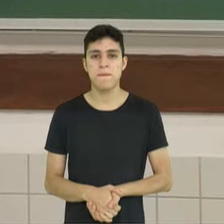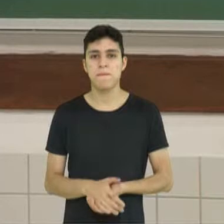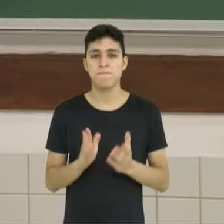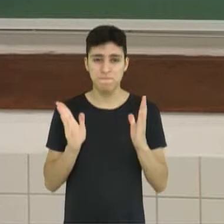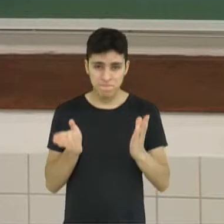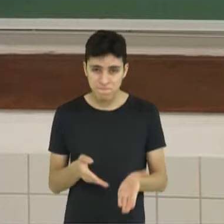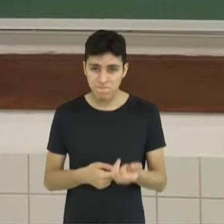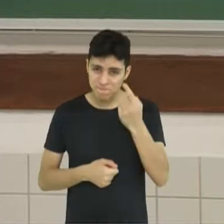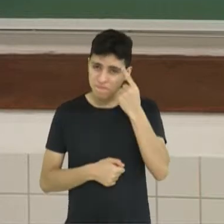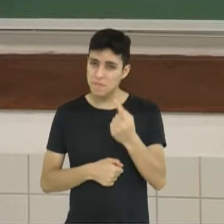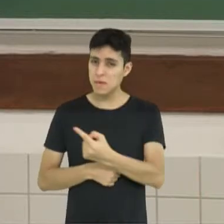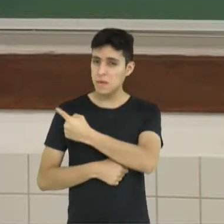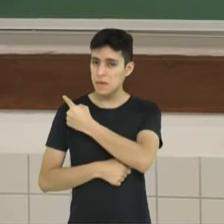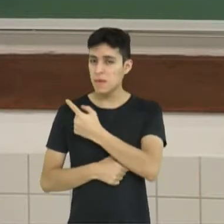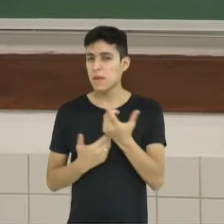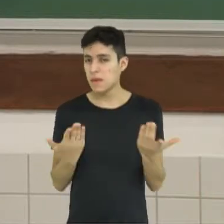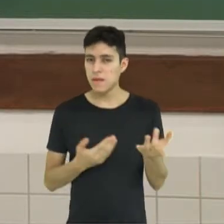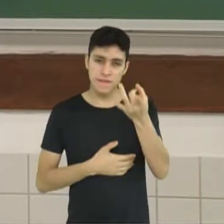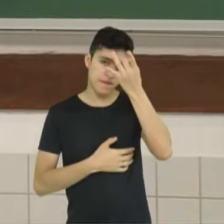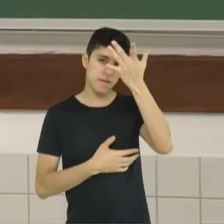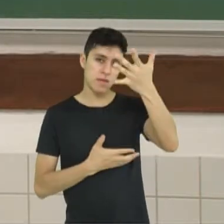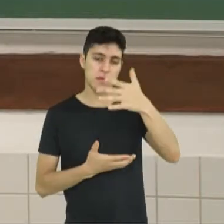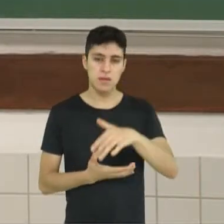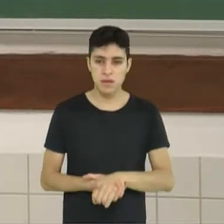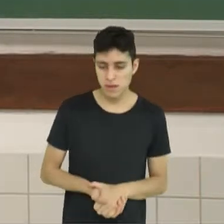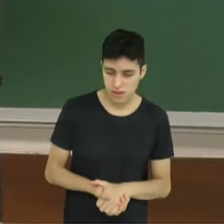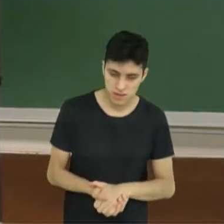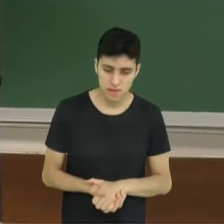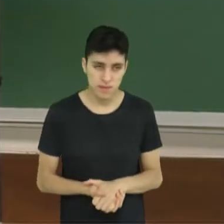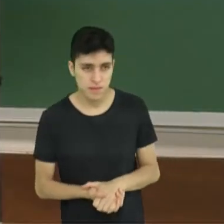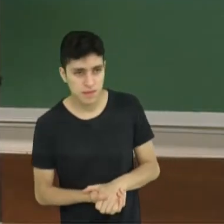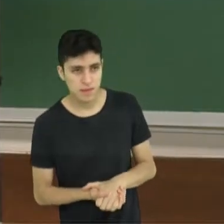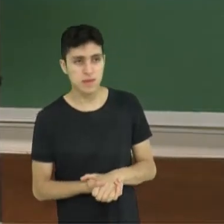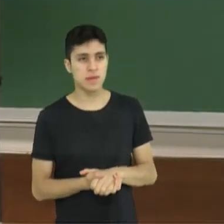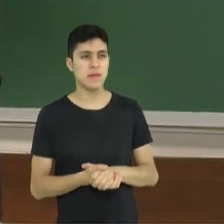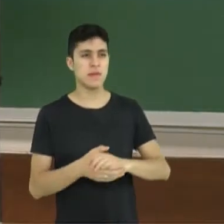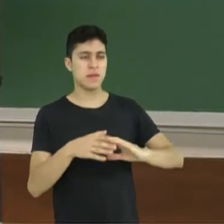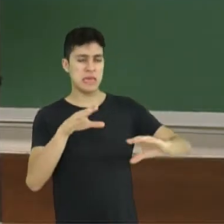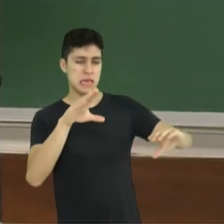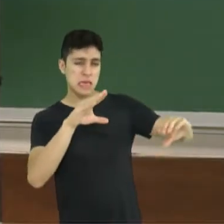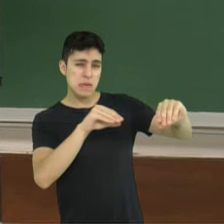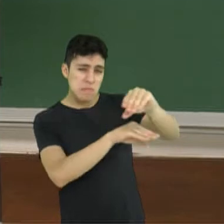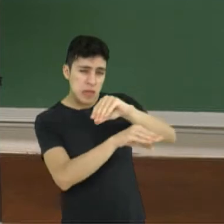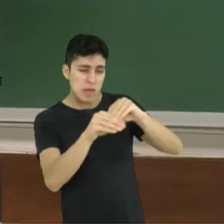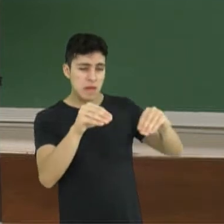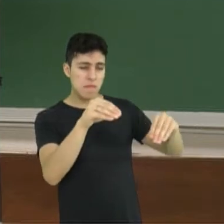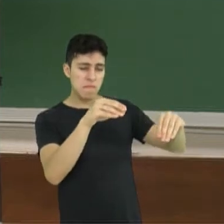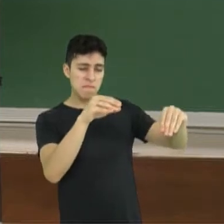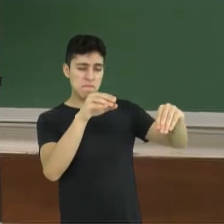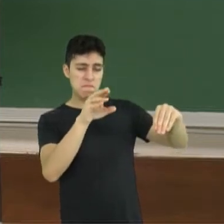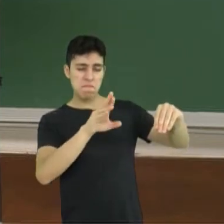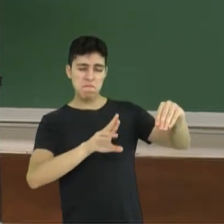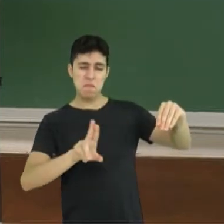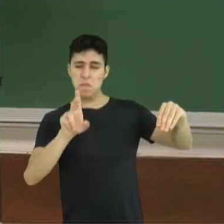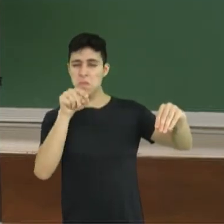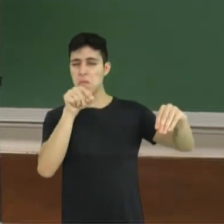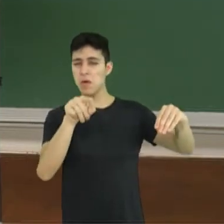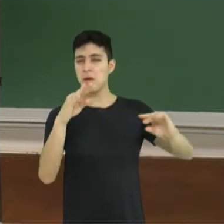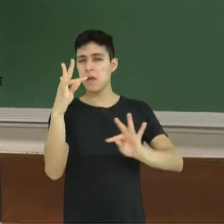Já pensou? Fácil, né? Manipulação com uso da tecnologia moderna.